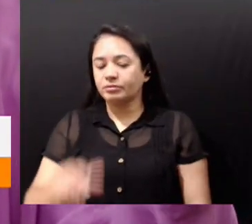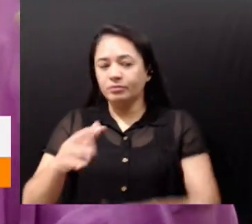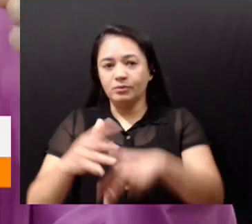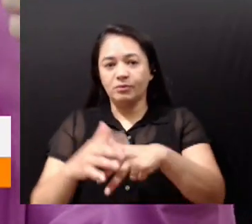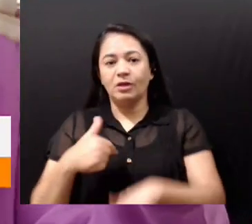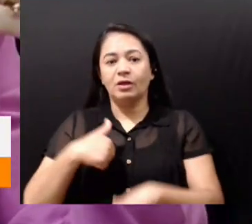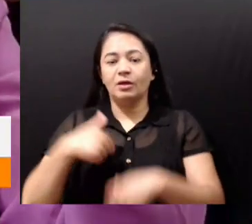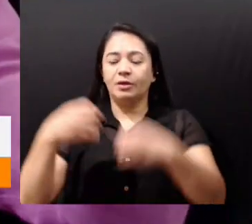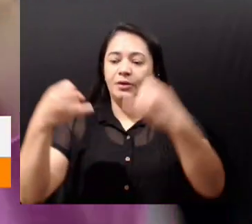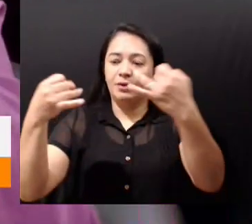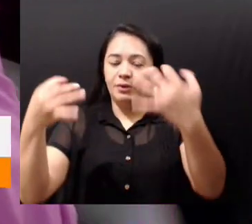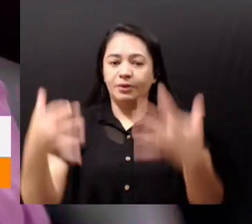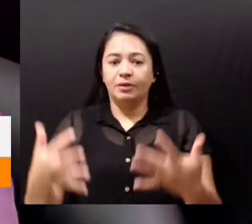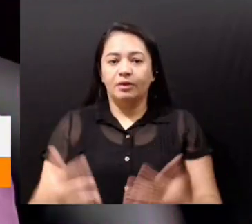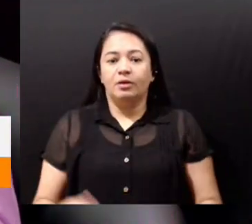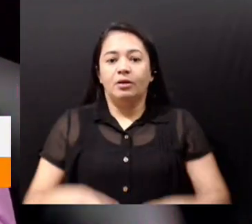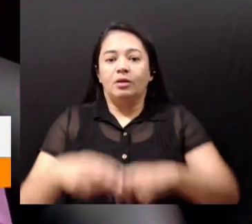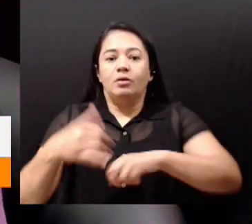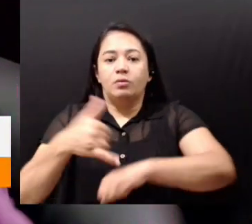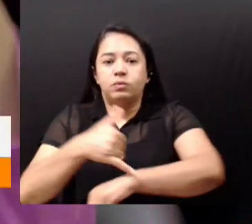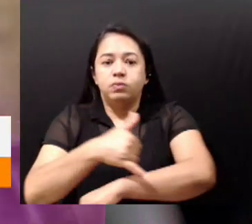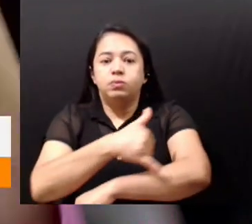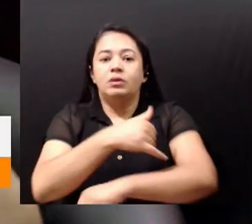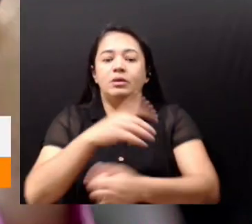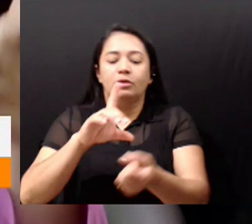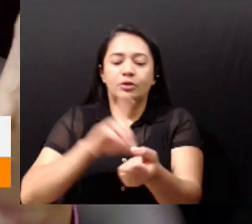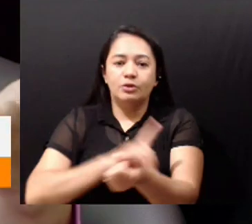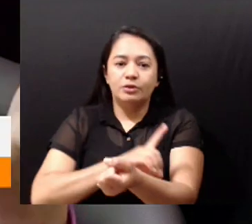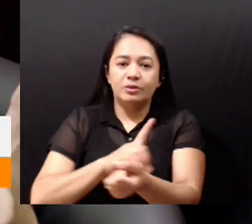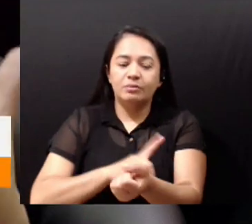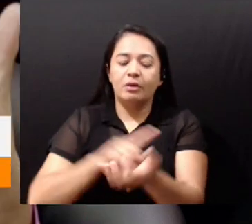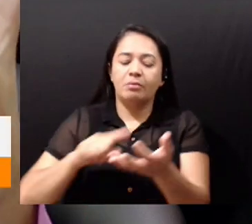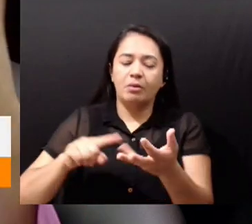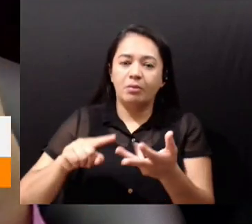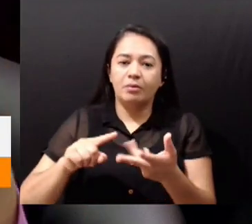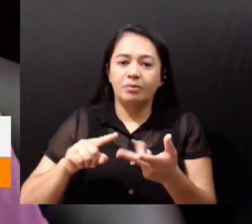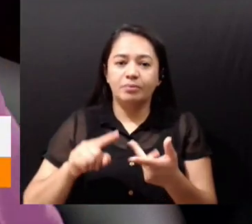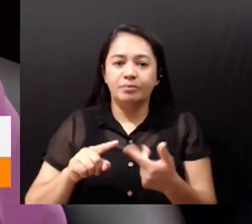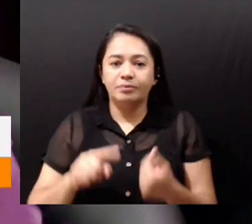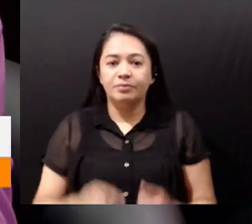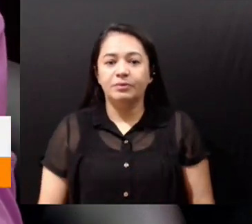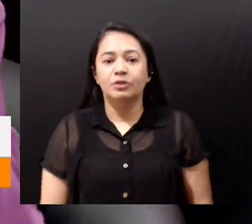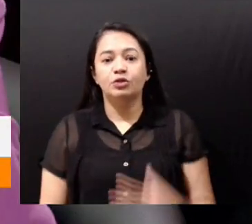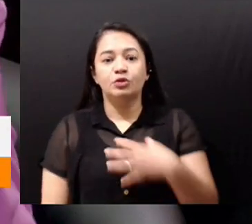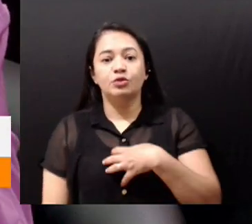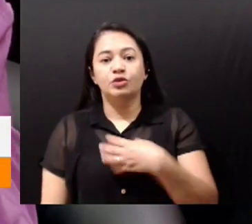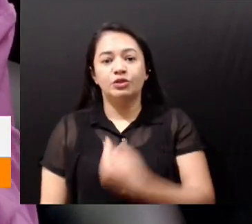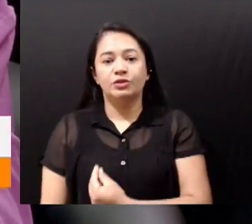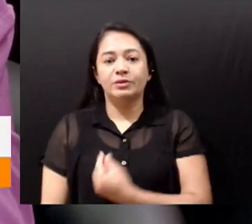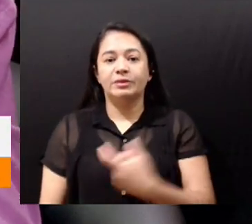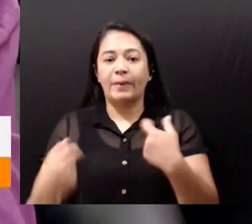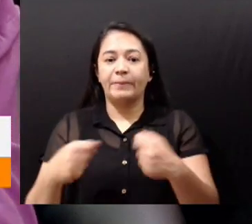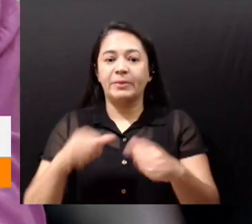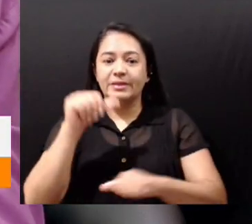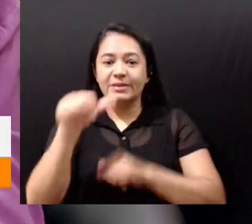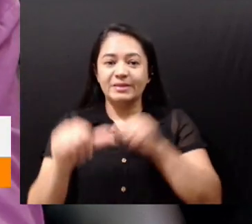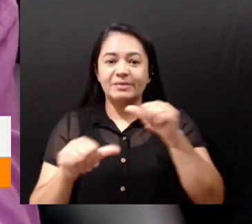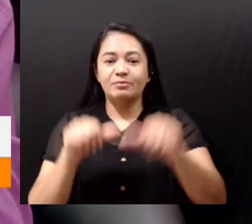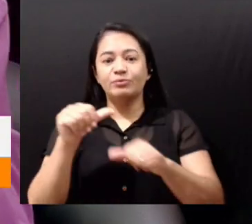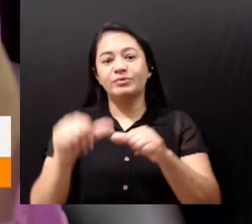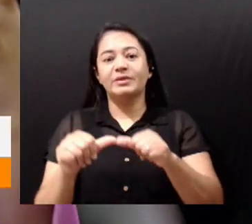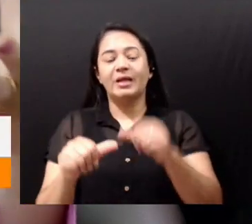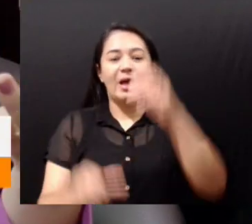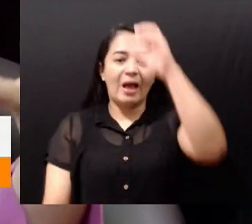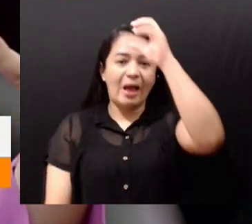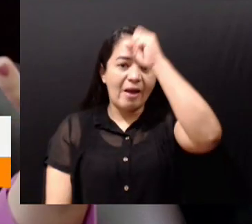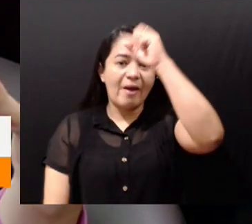da obesidade, do diabetes, da dislipidemia, da mudança de estilo de vida, ele precisa mudar, ele precisa aprender,